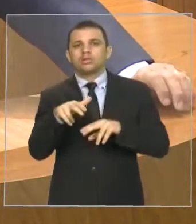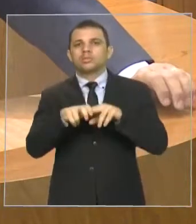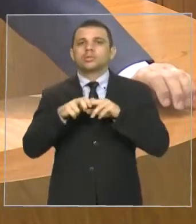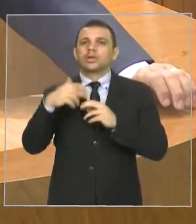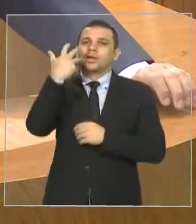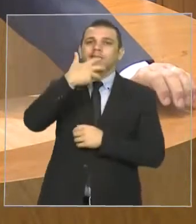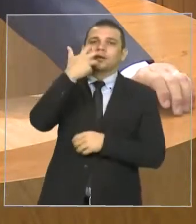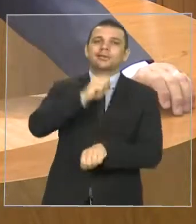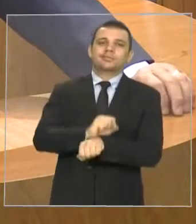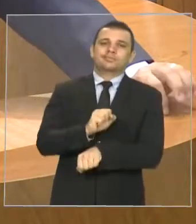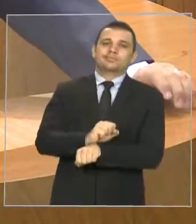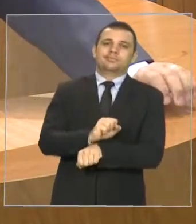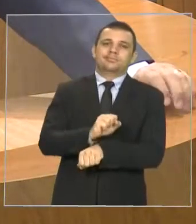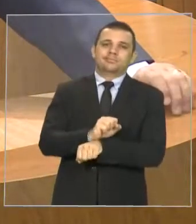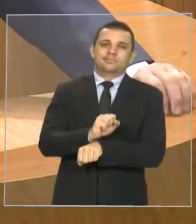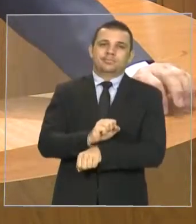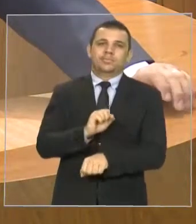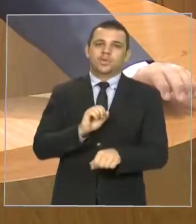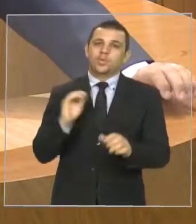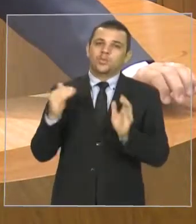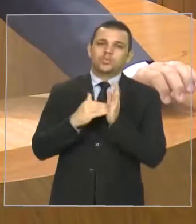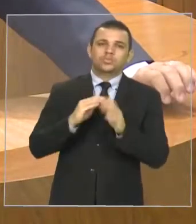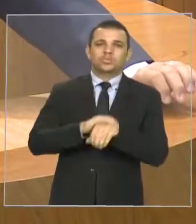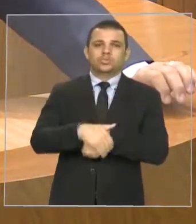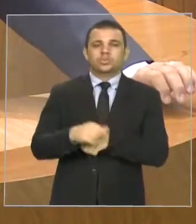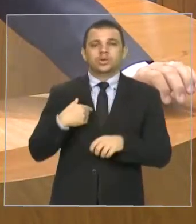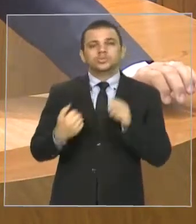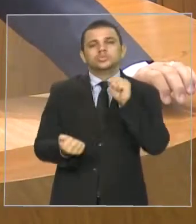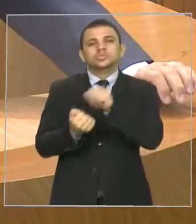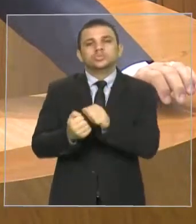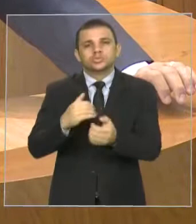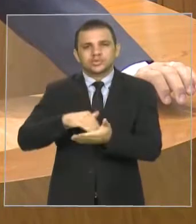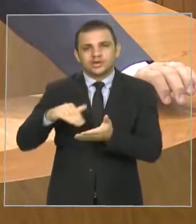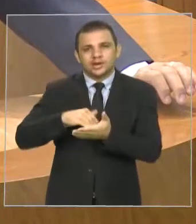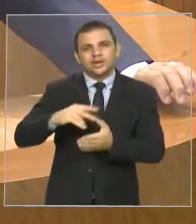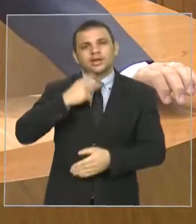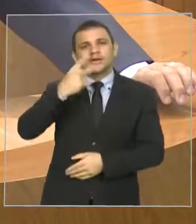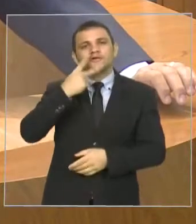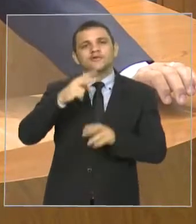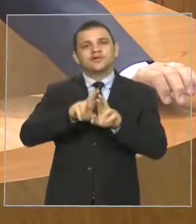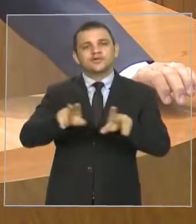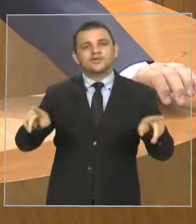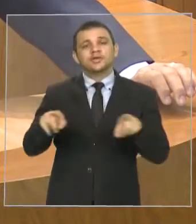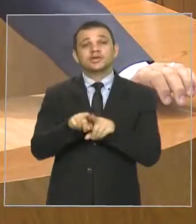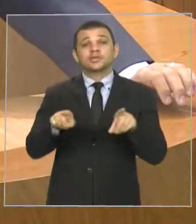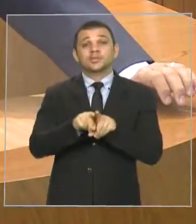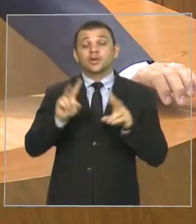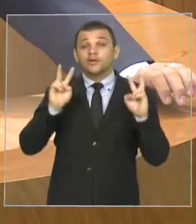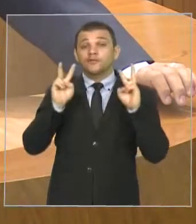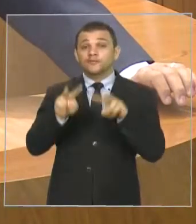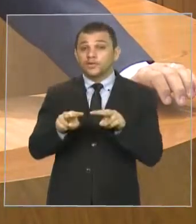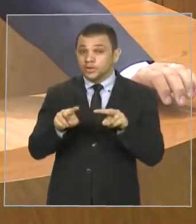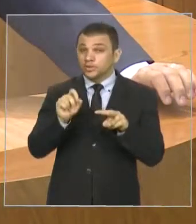eu estiver acompanhado de secretários e vereadores e vi uma multidão